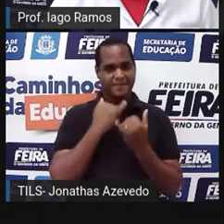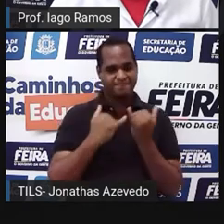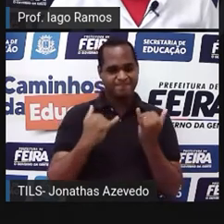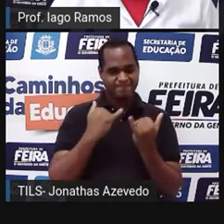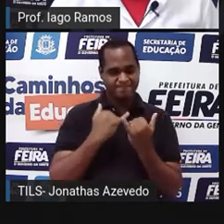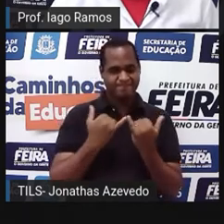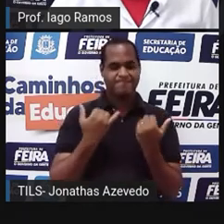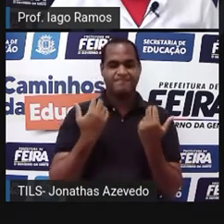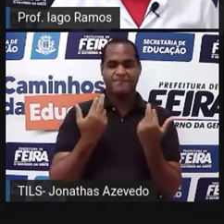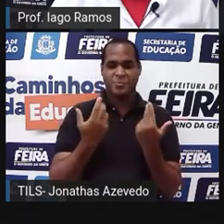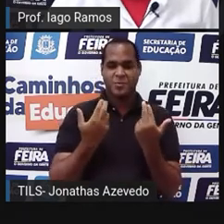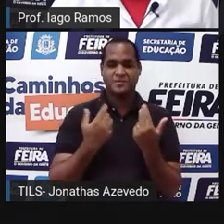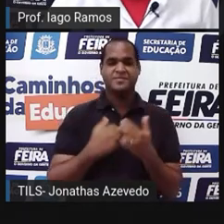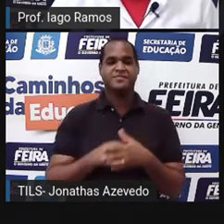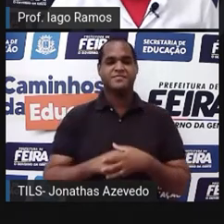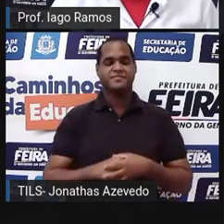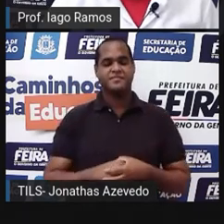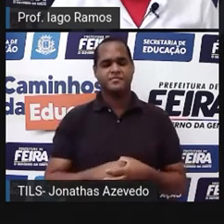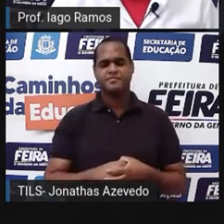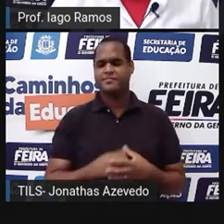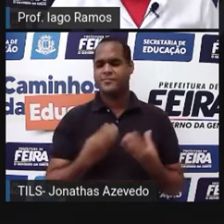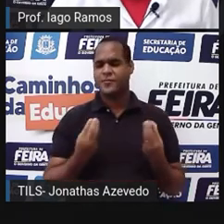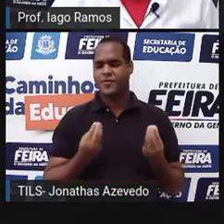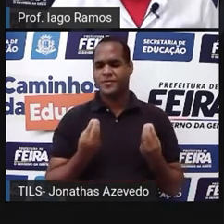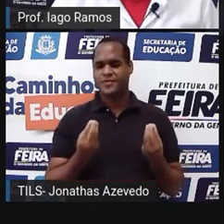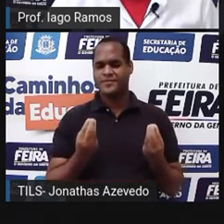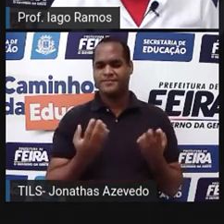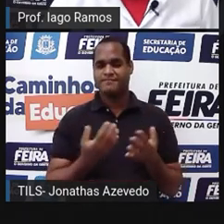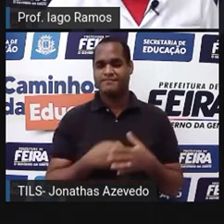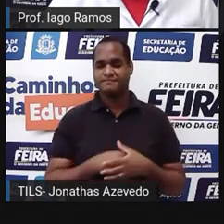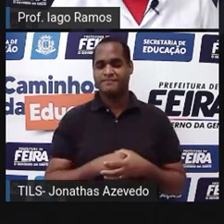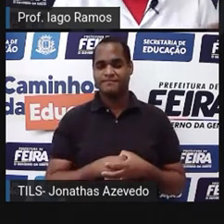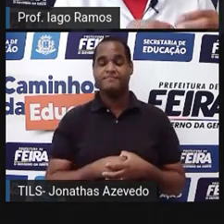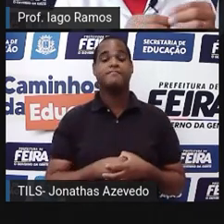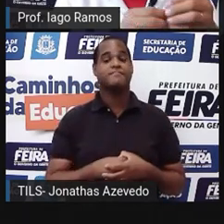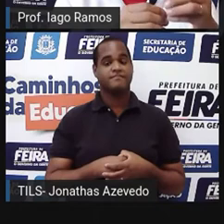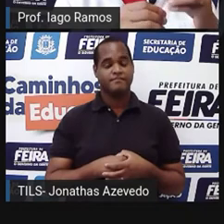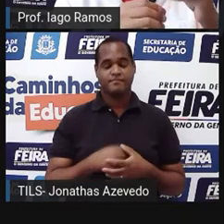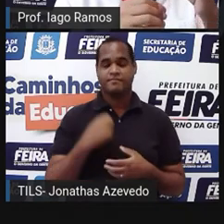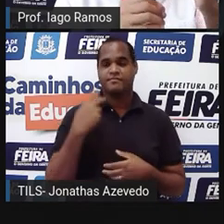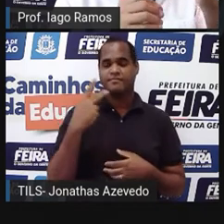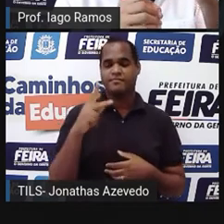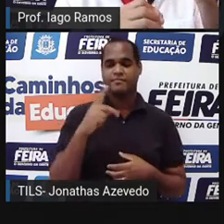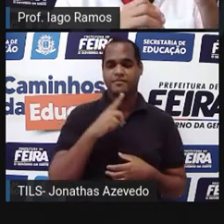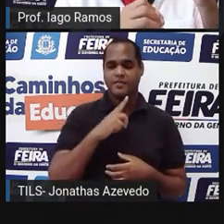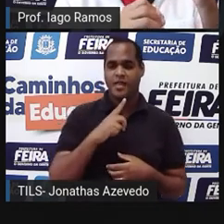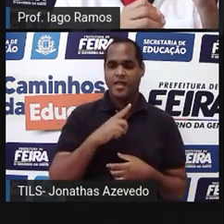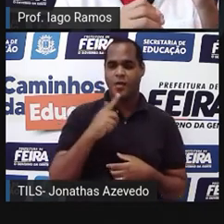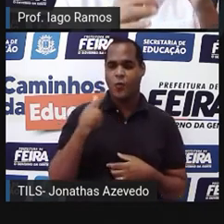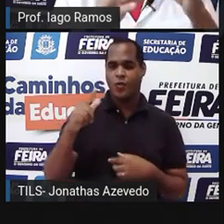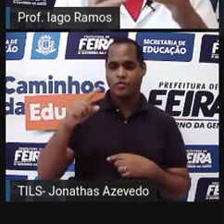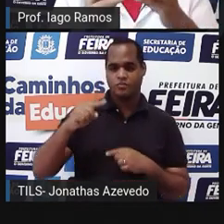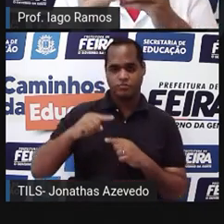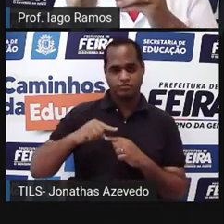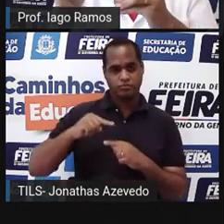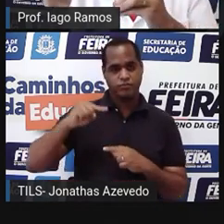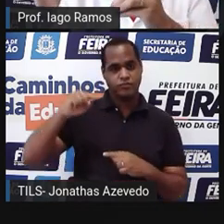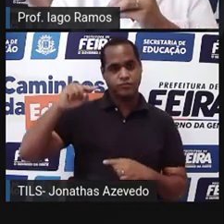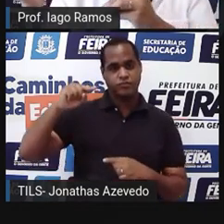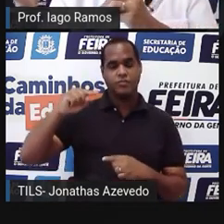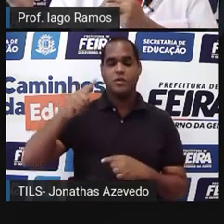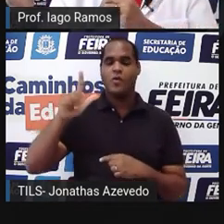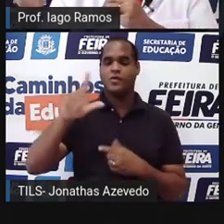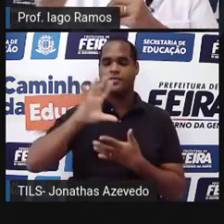correspondentes são proporcionais. Como assim, professor? Quando um lado aumenta, o